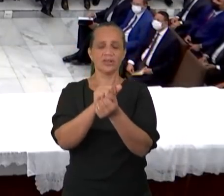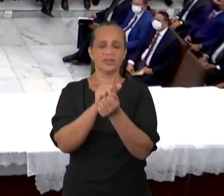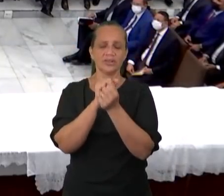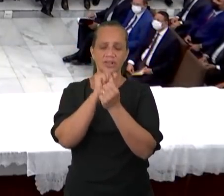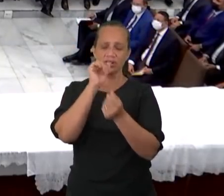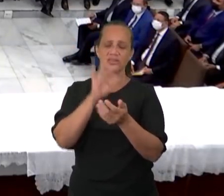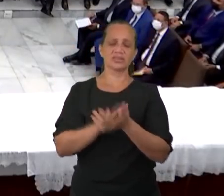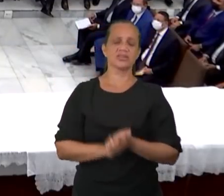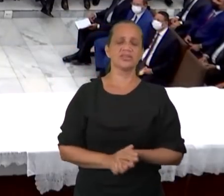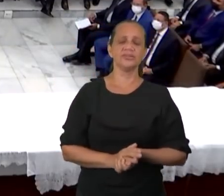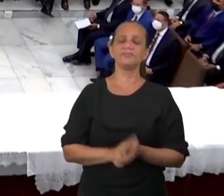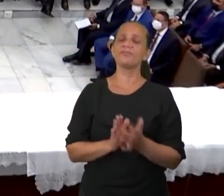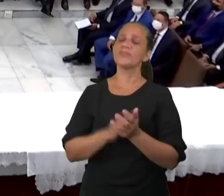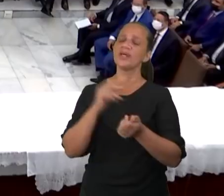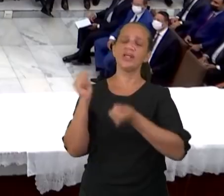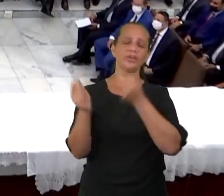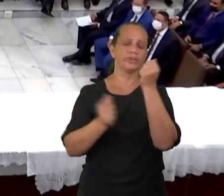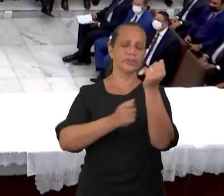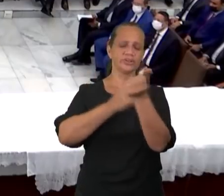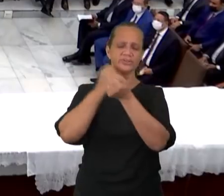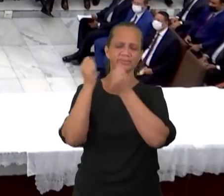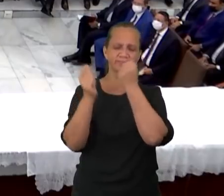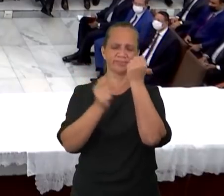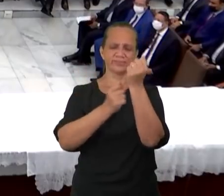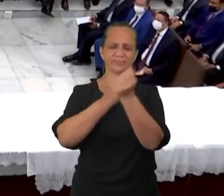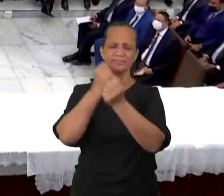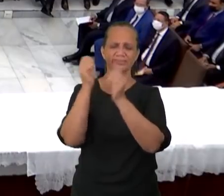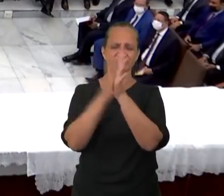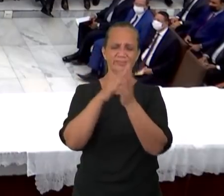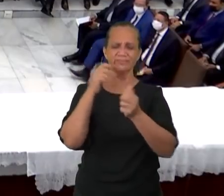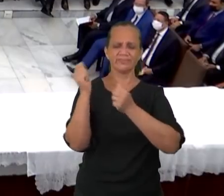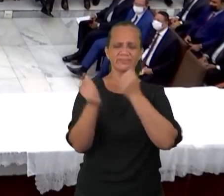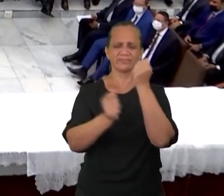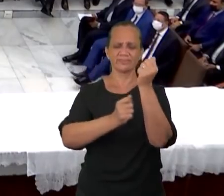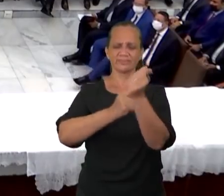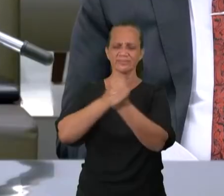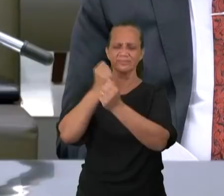Aleluia, aleluia, aleluia.